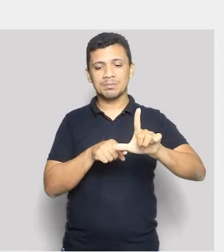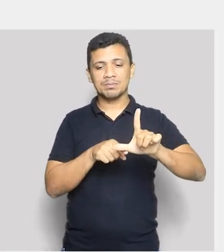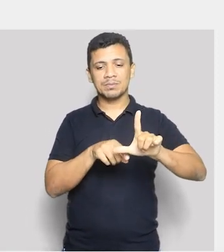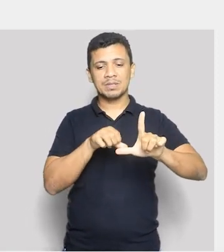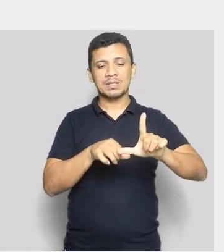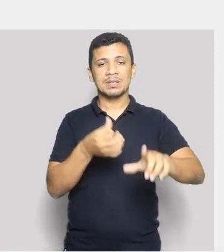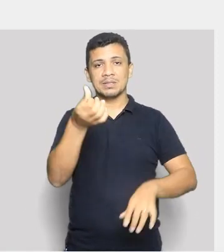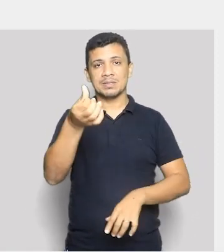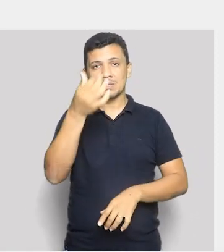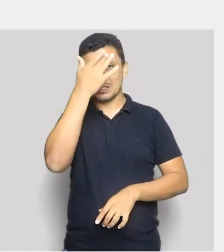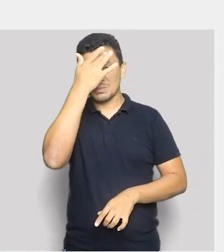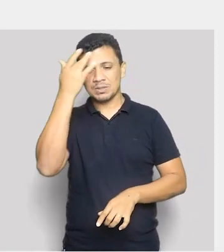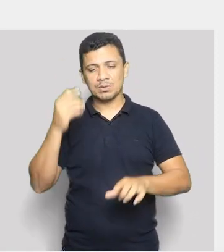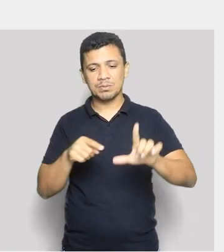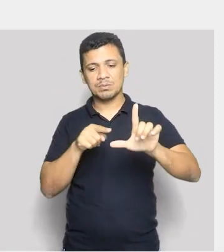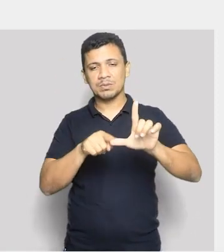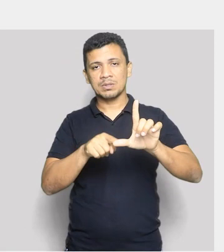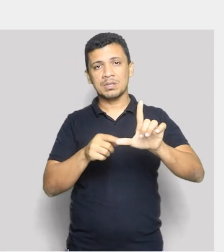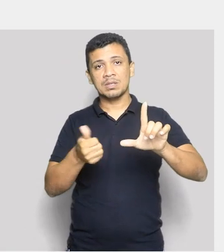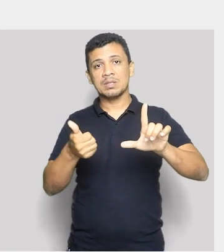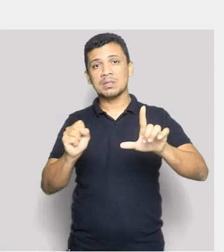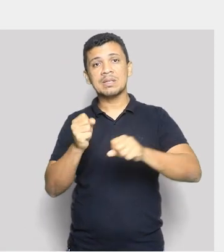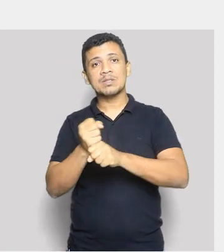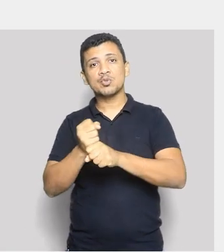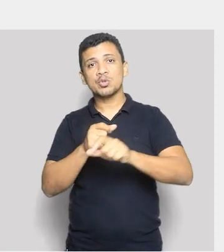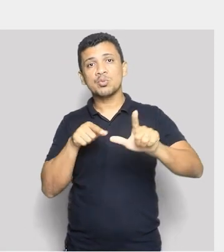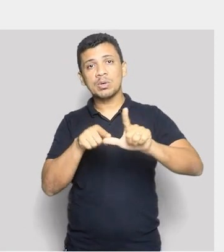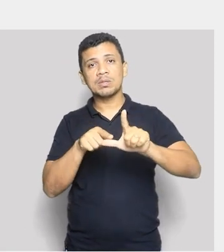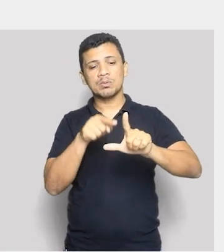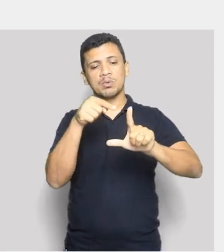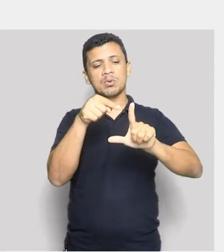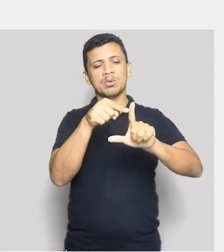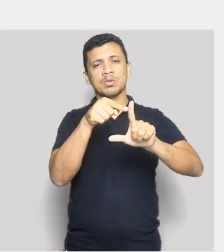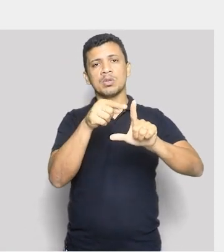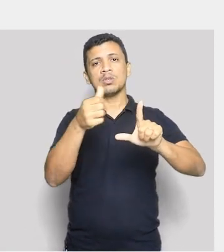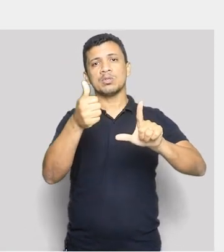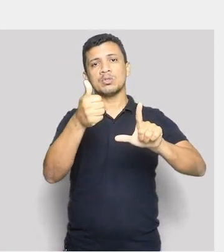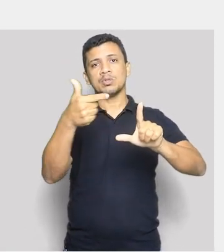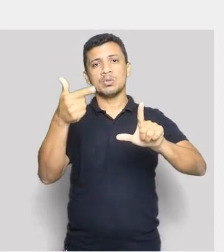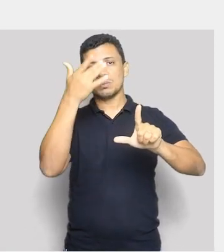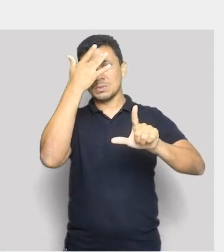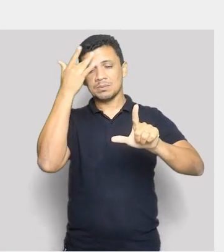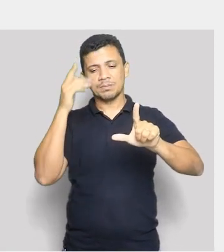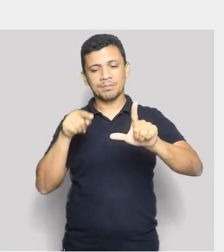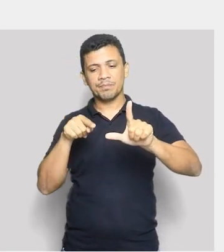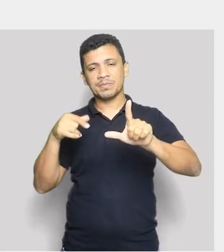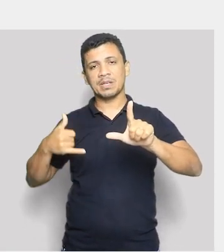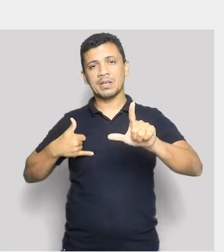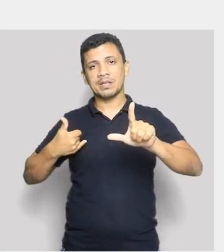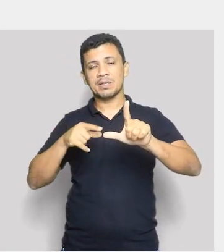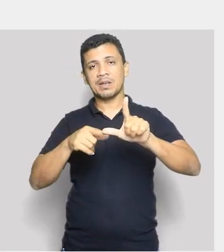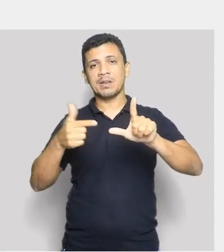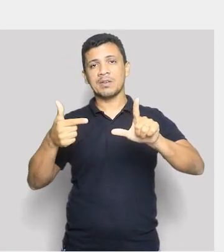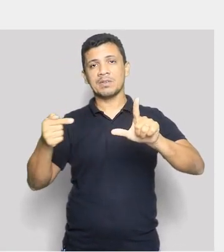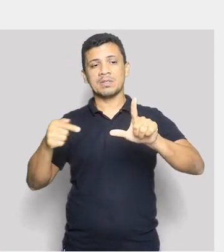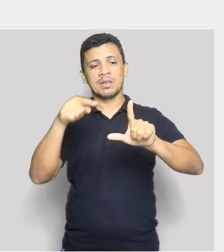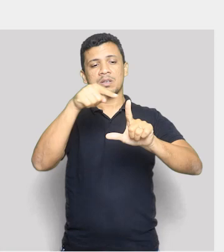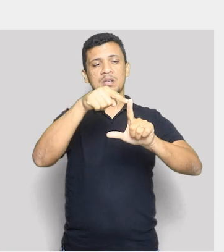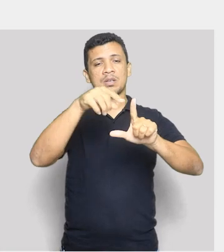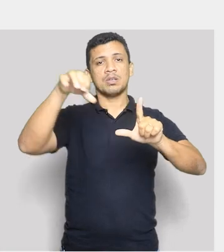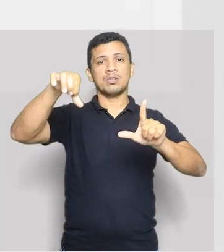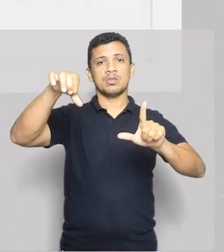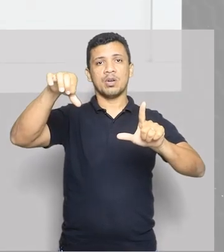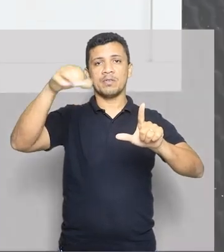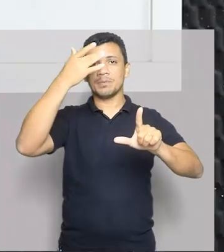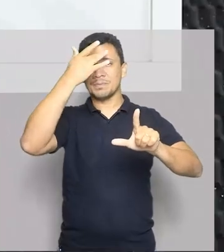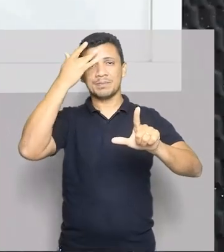anos. 18 anos, tem 12 pessoas com 18 anos. 27 anos, 9 pessoas com